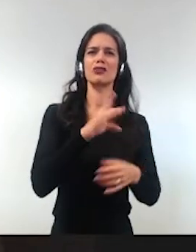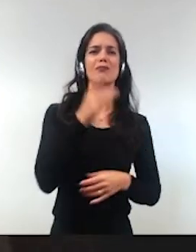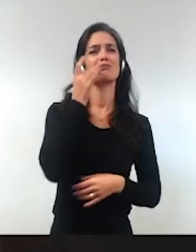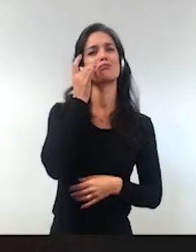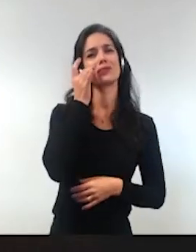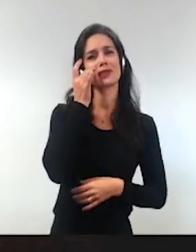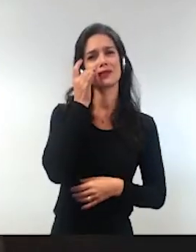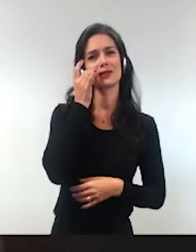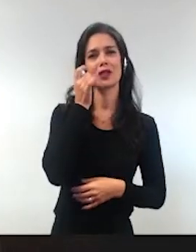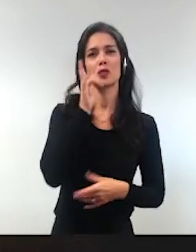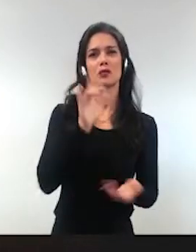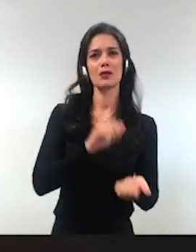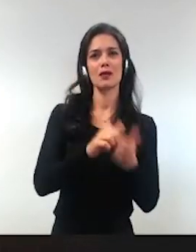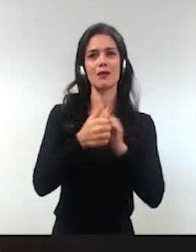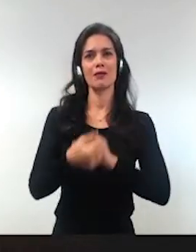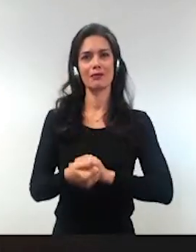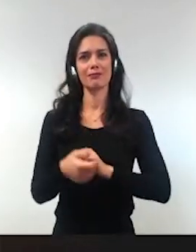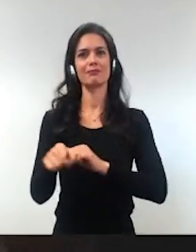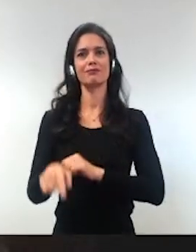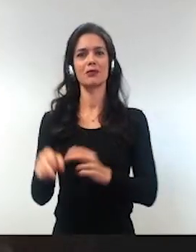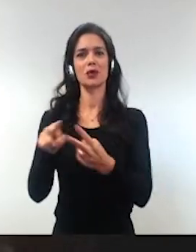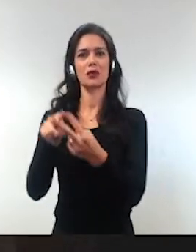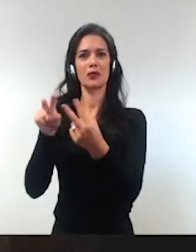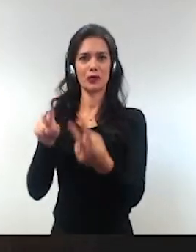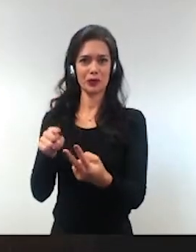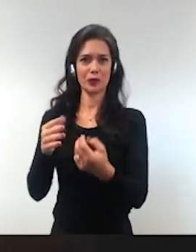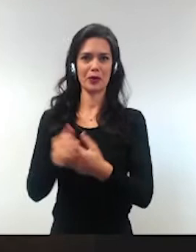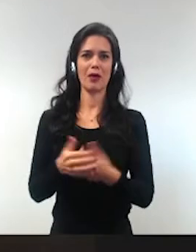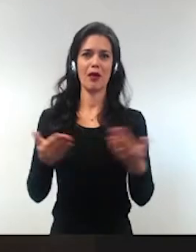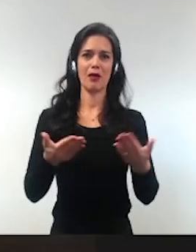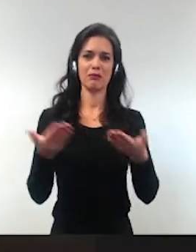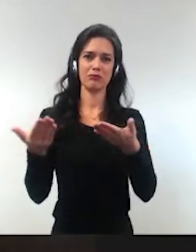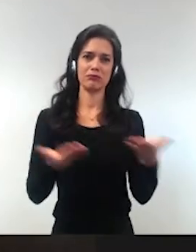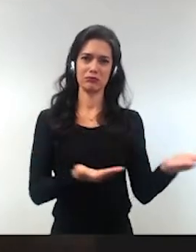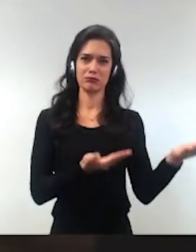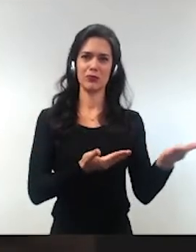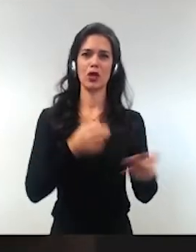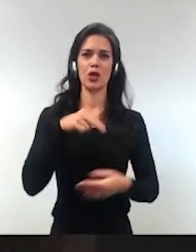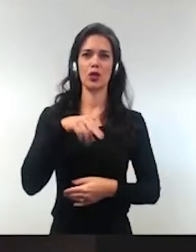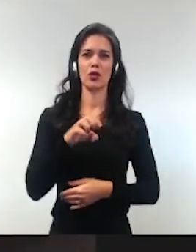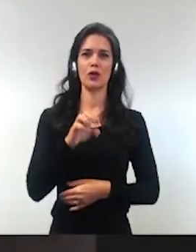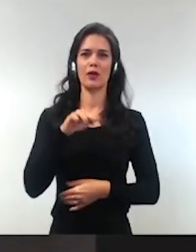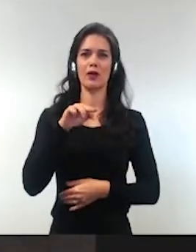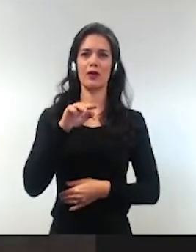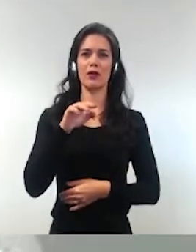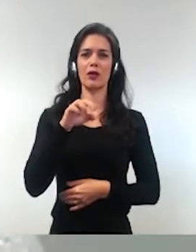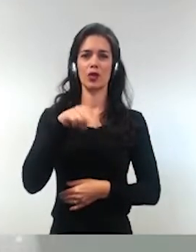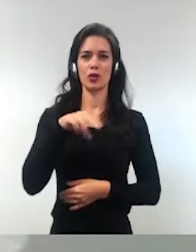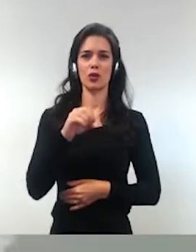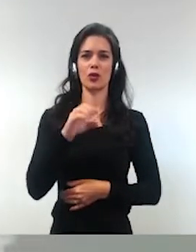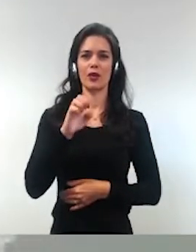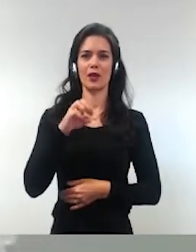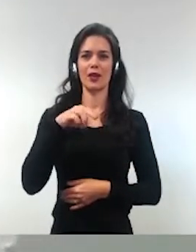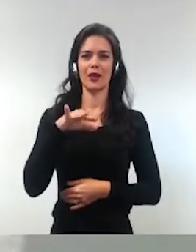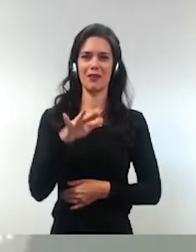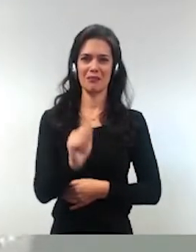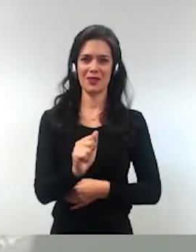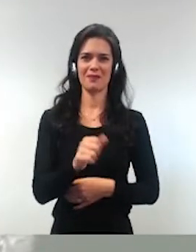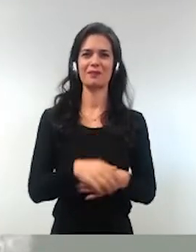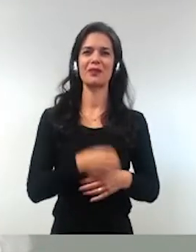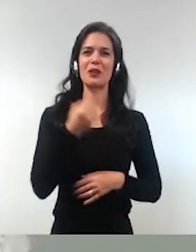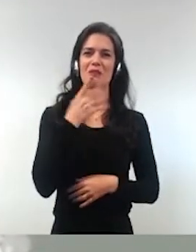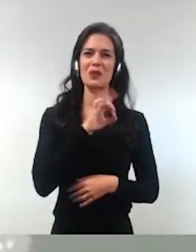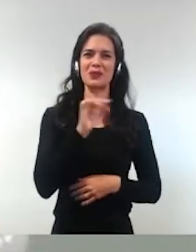presencial. Com essa breve explanação inicial, eu passo a palavra para a doutora Noêmia Porto. Bem, um bom dia